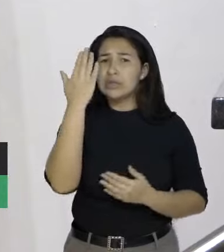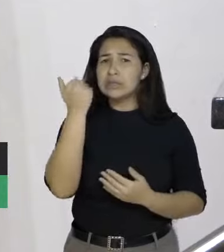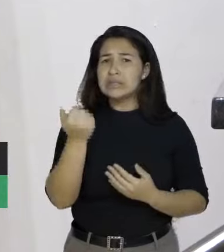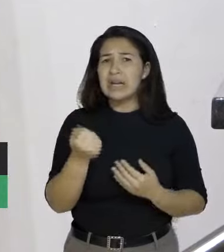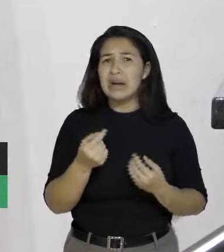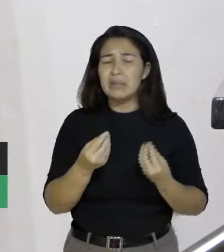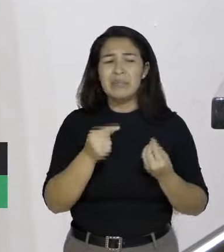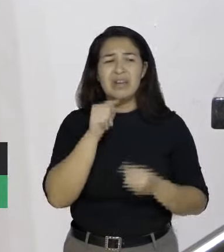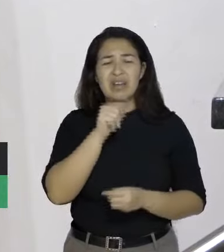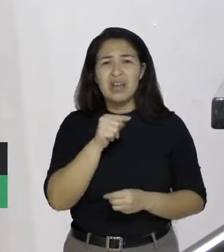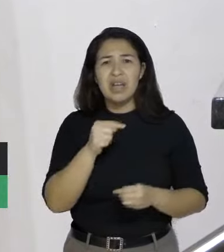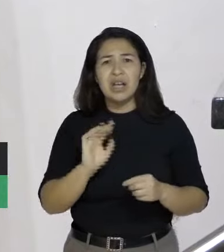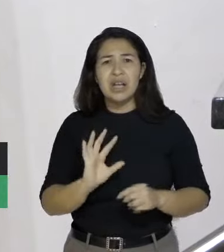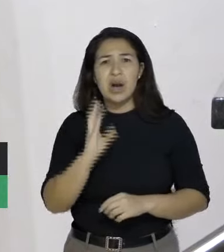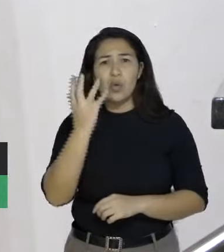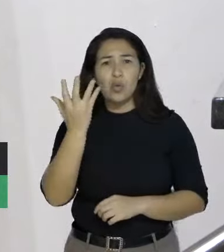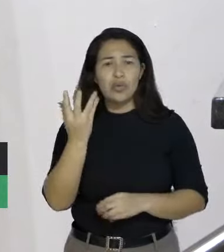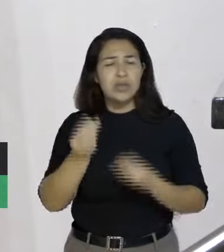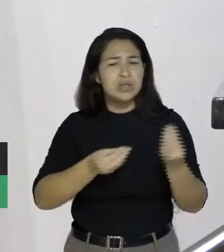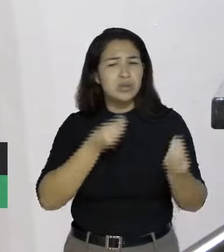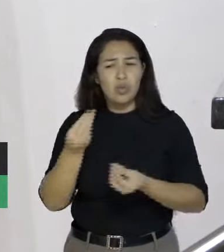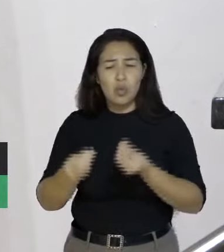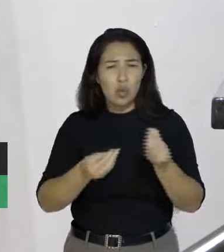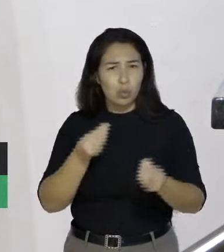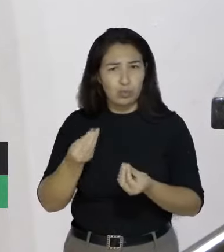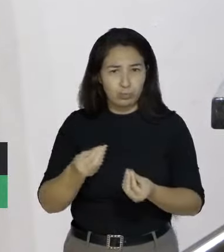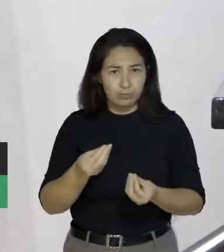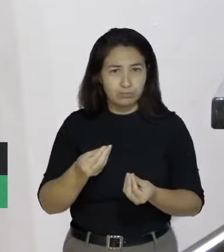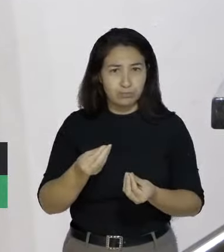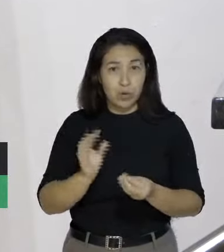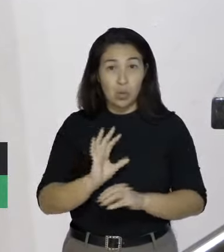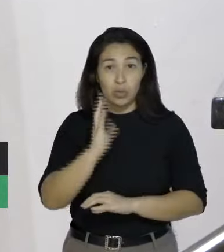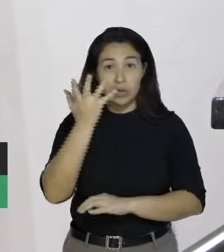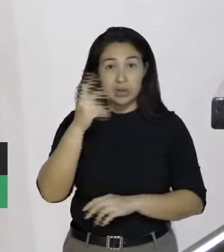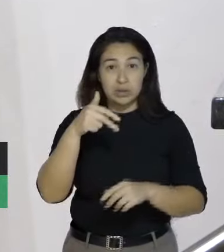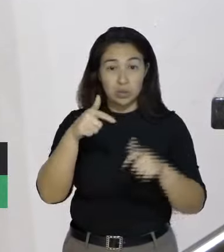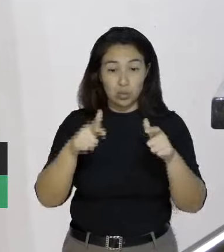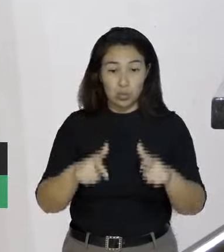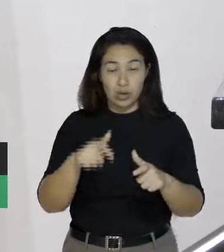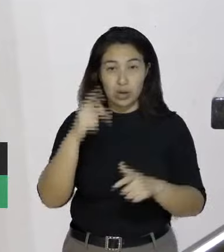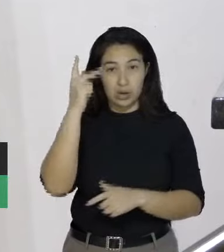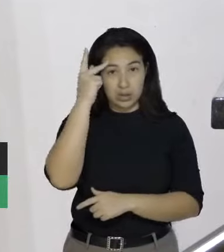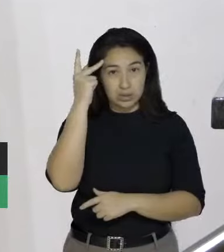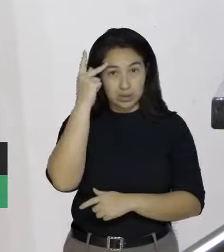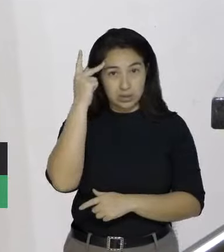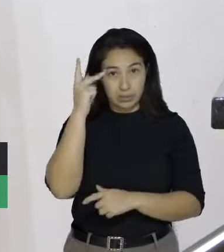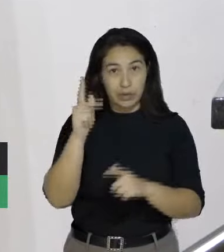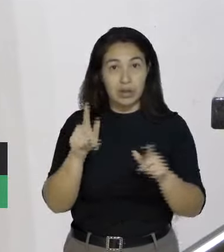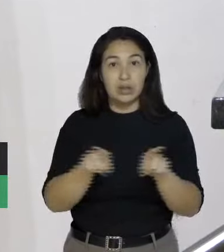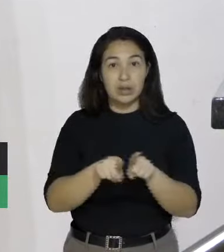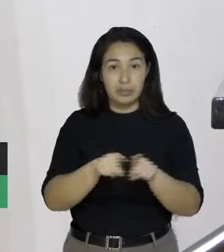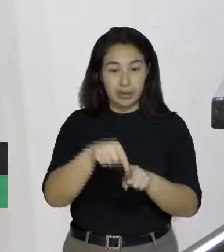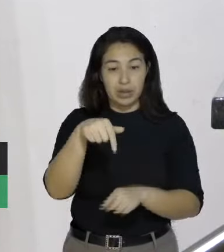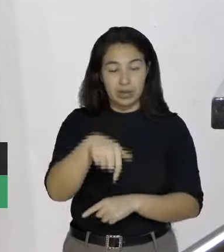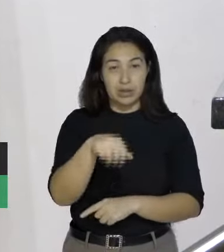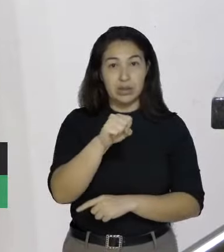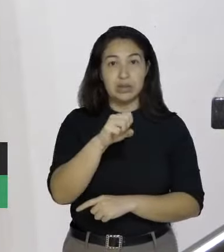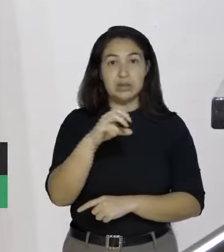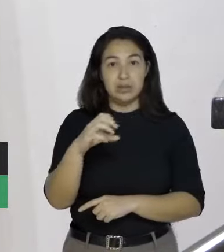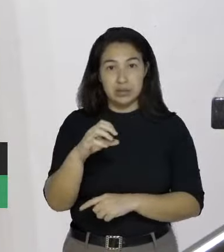desse caso que chocou o Brasil e aconteceu em São Paulo mas semelhantemente já aconteceu em Santa Catarina e